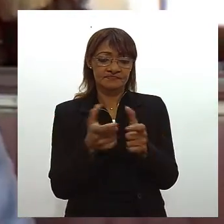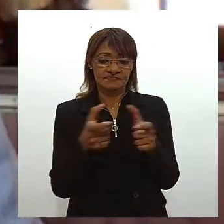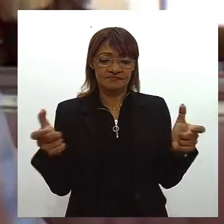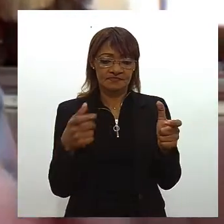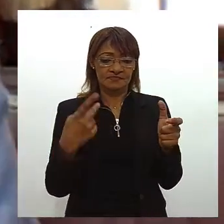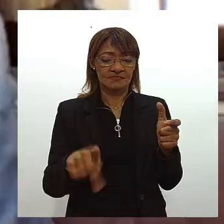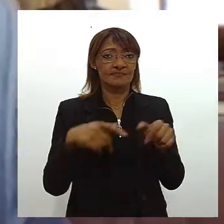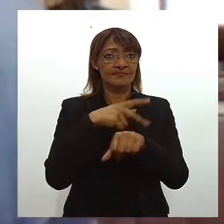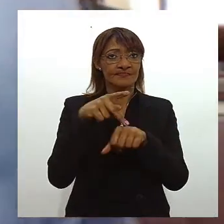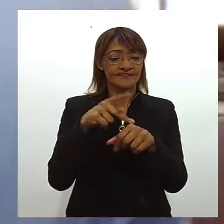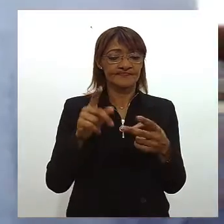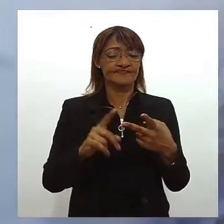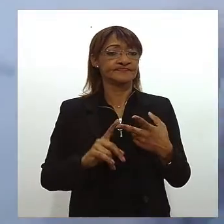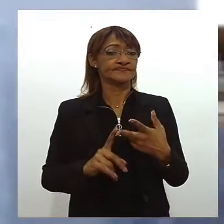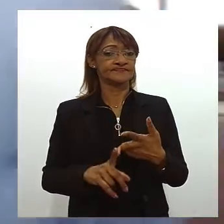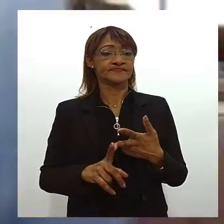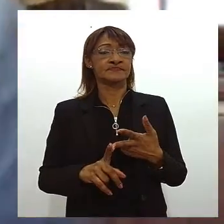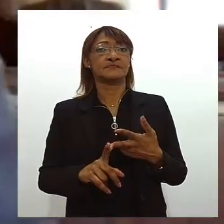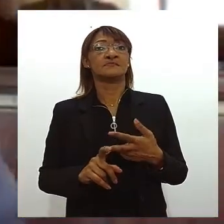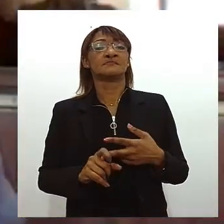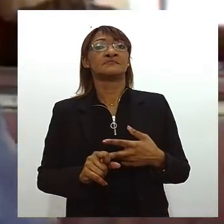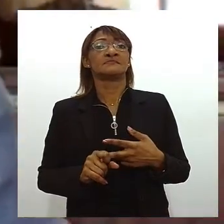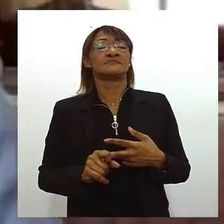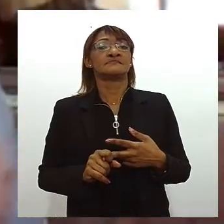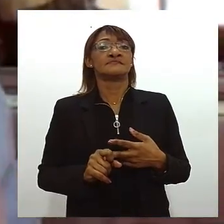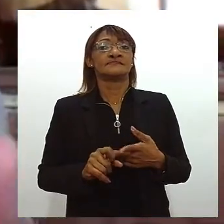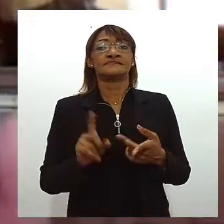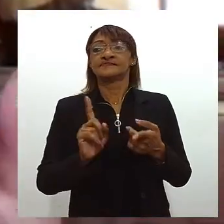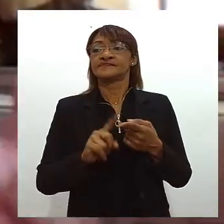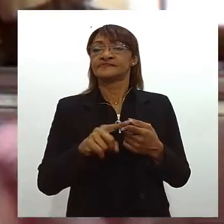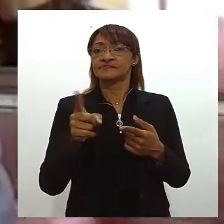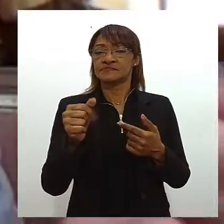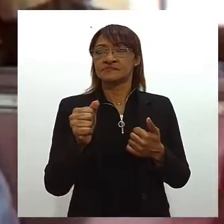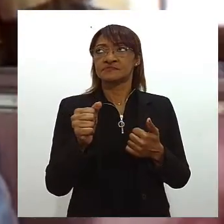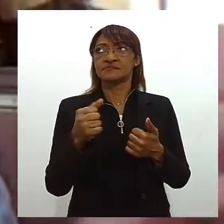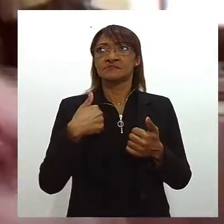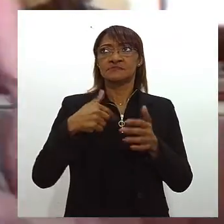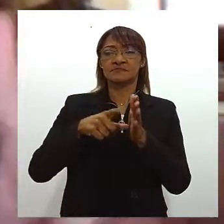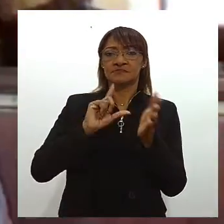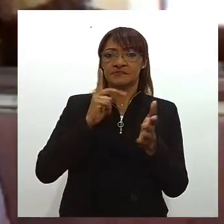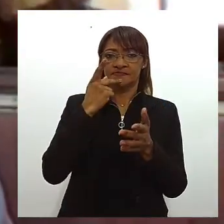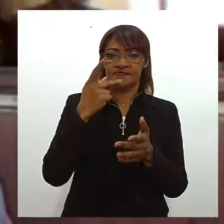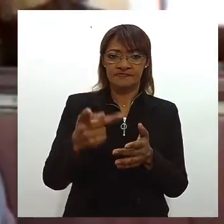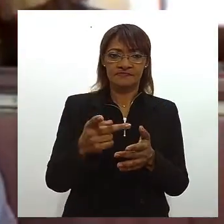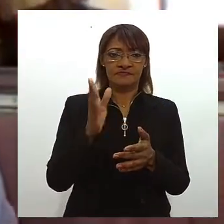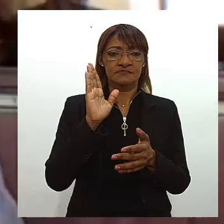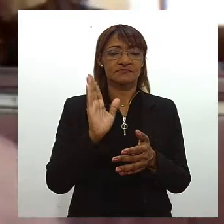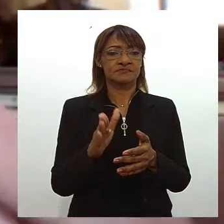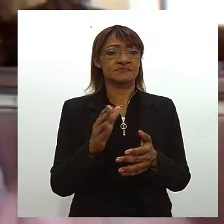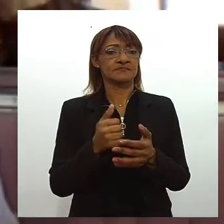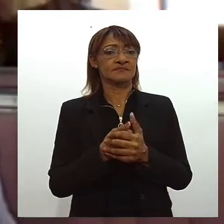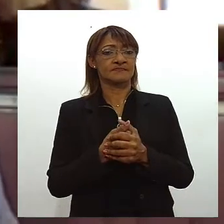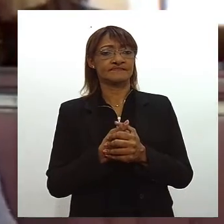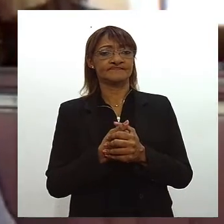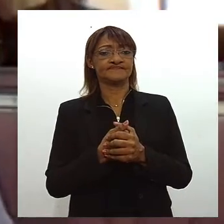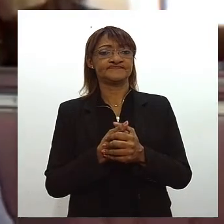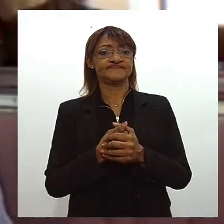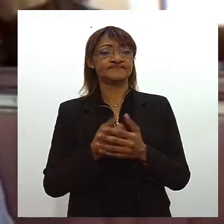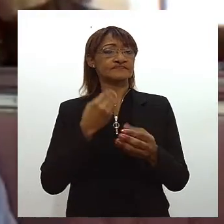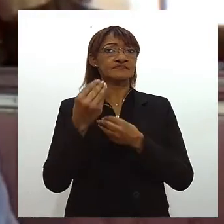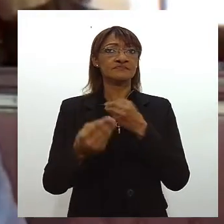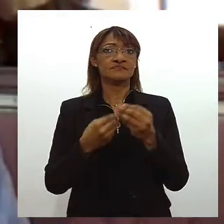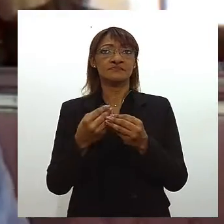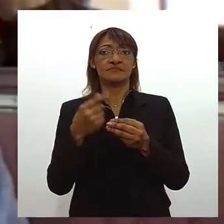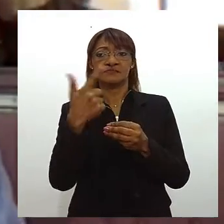país, por conta da onda de, como eu já coloquei, de desarticulação da rede de assistência